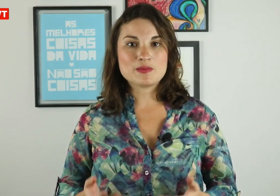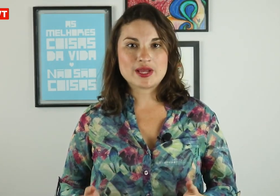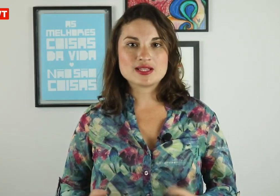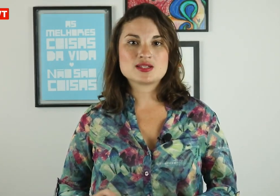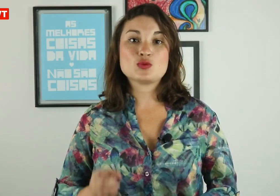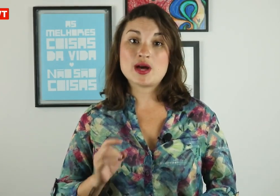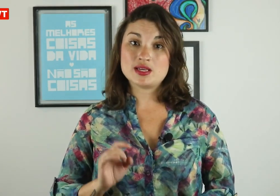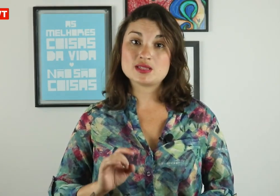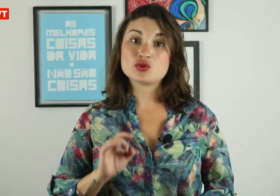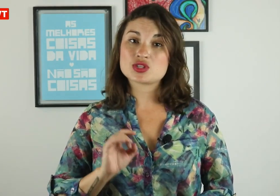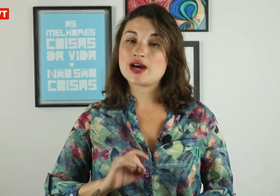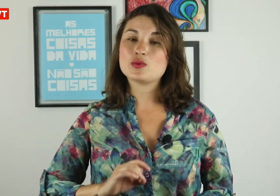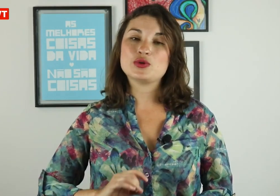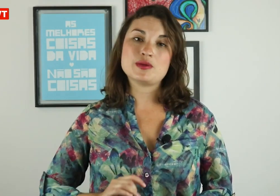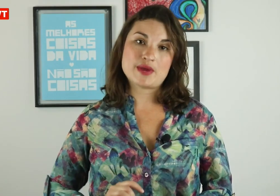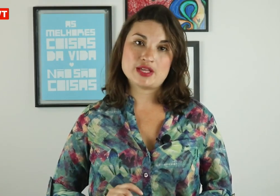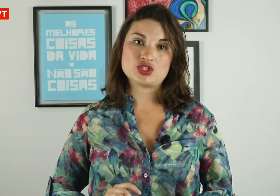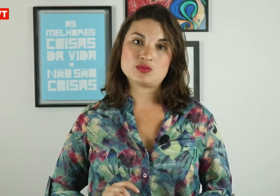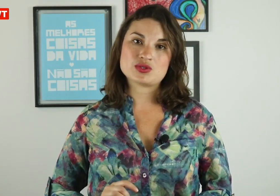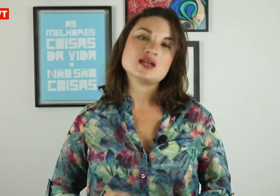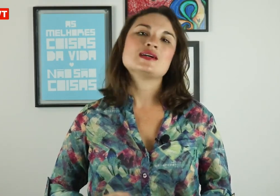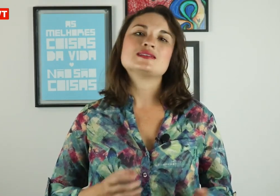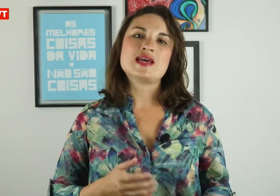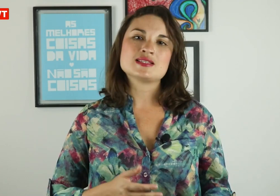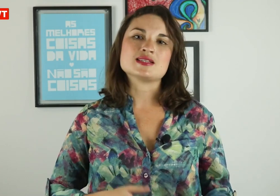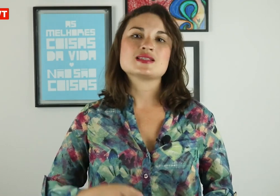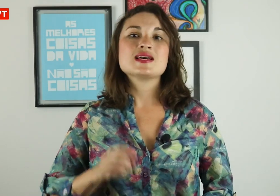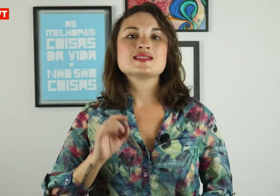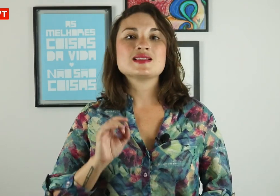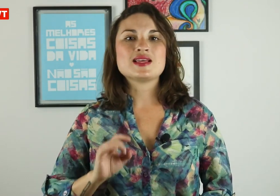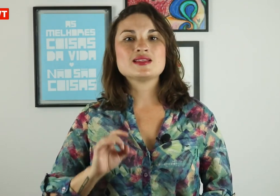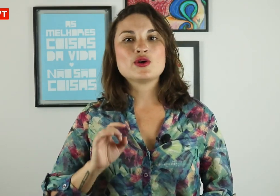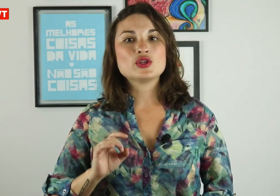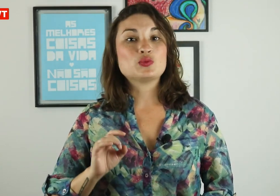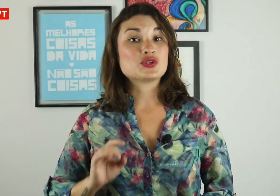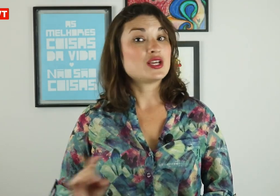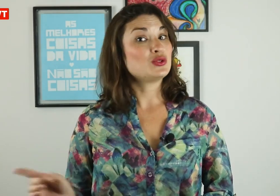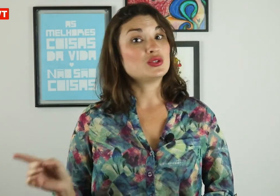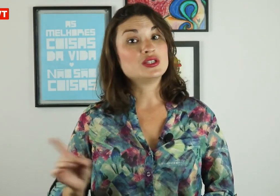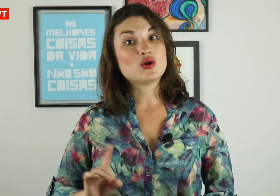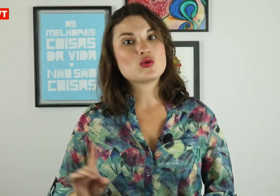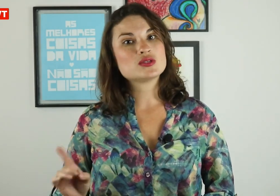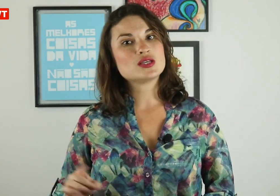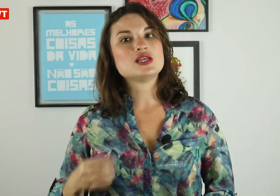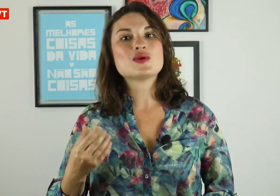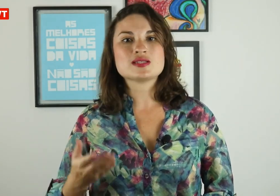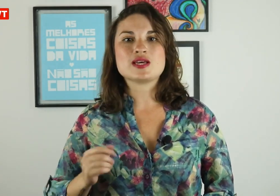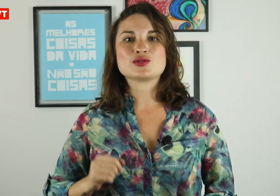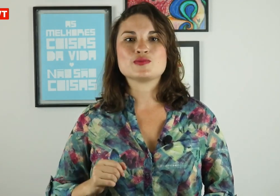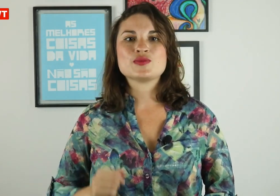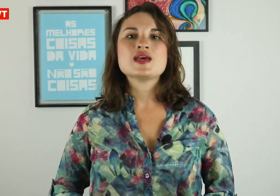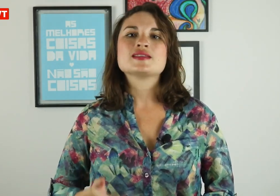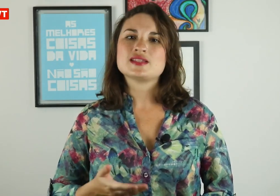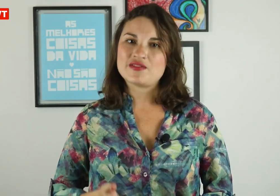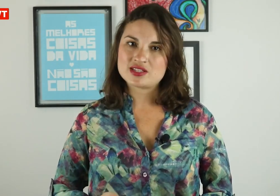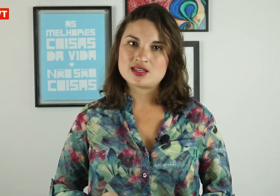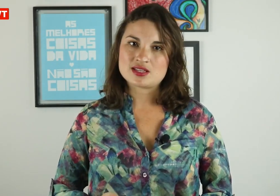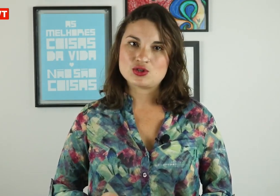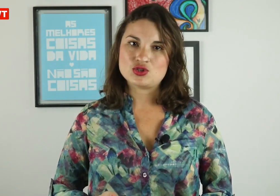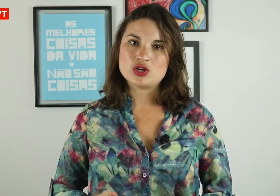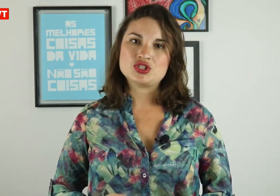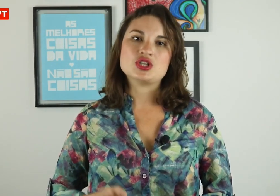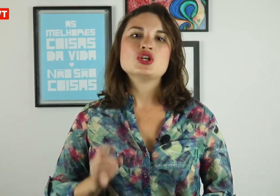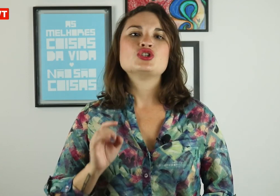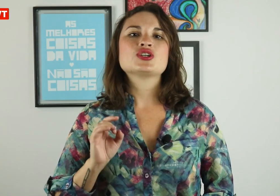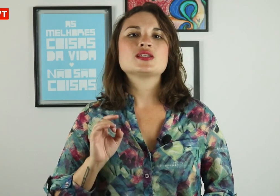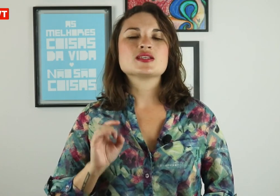pequenas e microempresas do país buscaram por empréstimos. Dessas, 78% não conseguiram acesso. Na entrevista